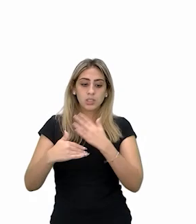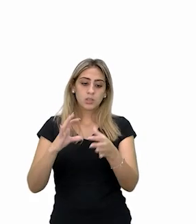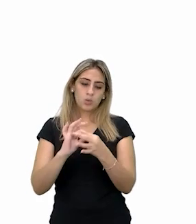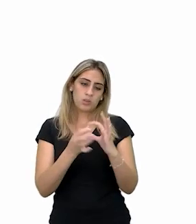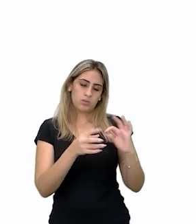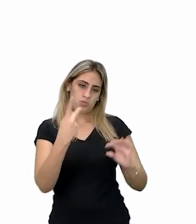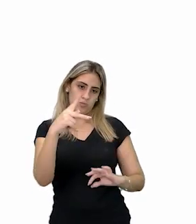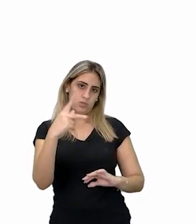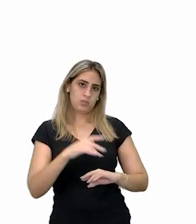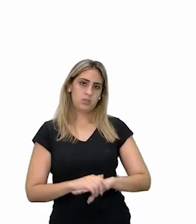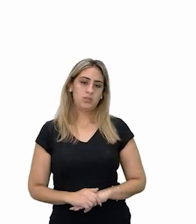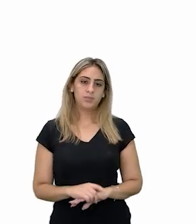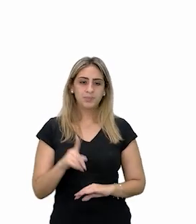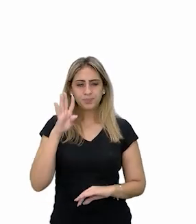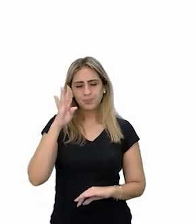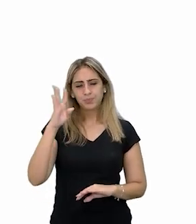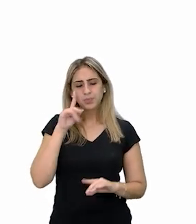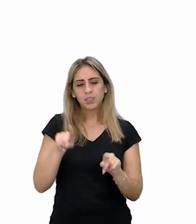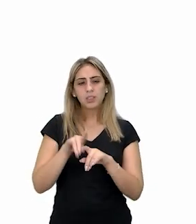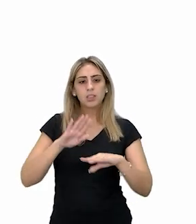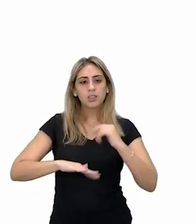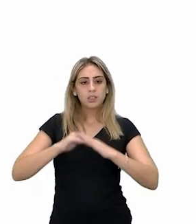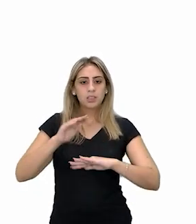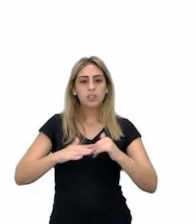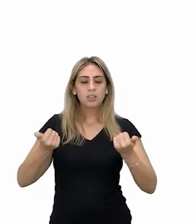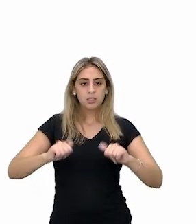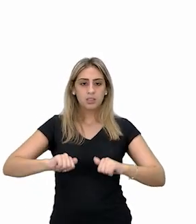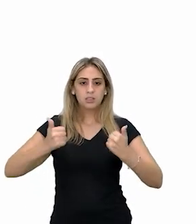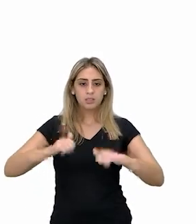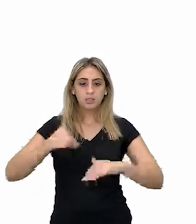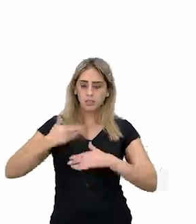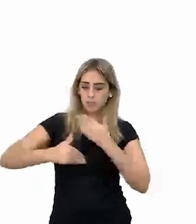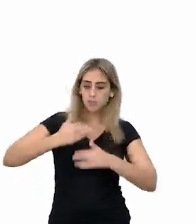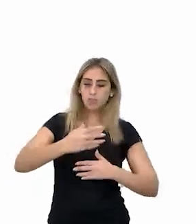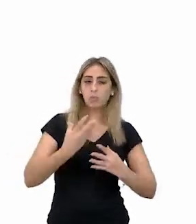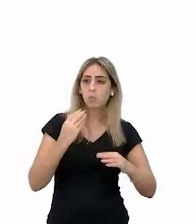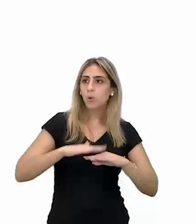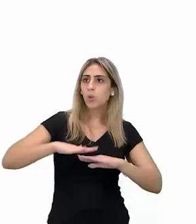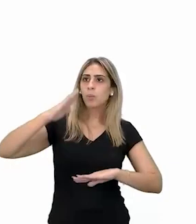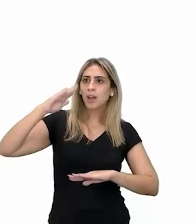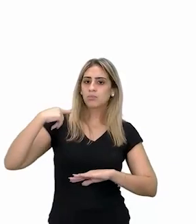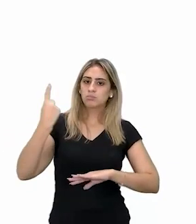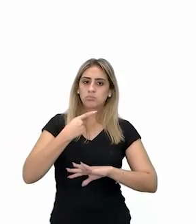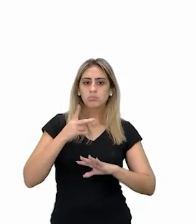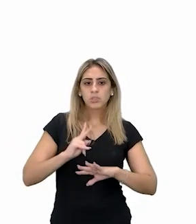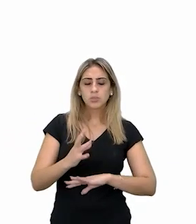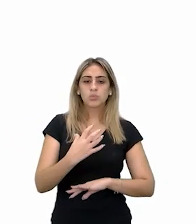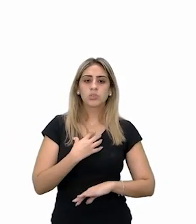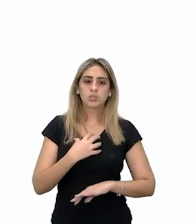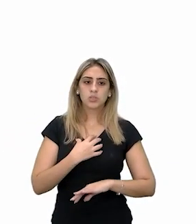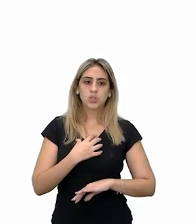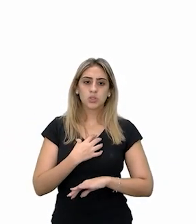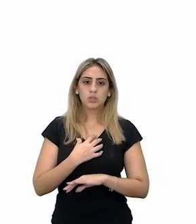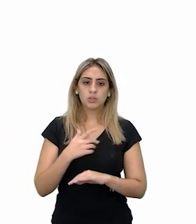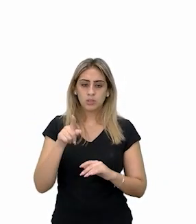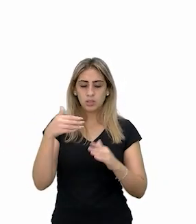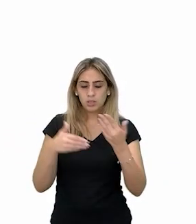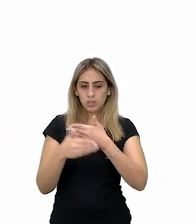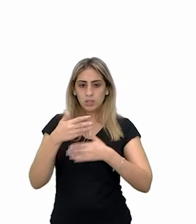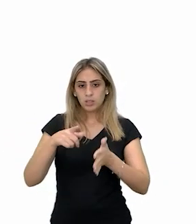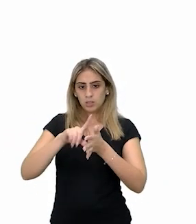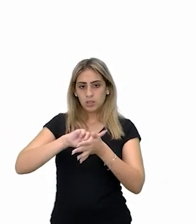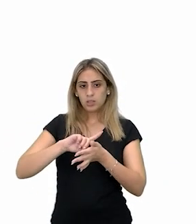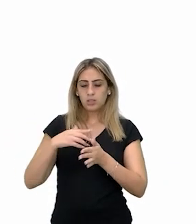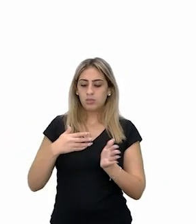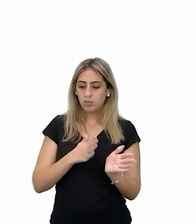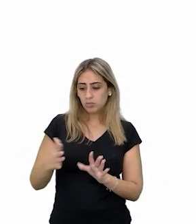de vocês. E aí, refletir sobre práticas avaliativas já desenvolvidas vai muito no mesmo sentido daquele slide anterior no